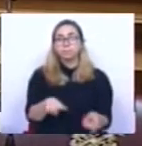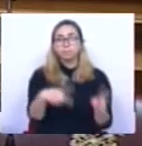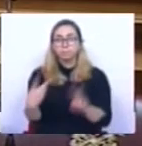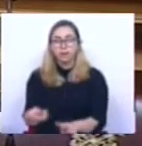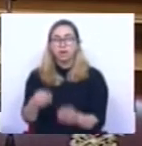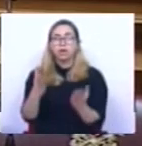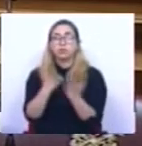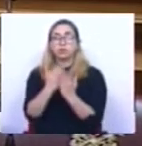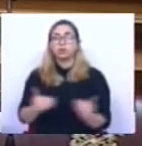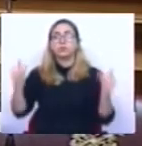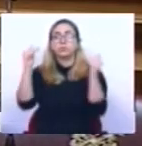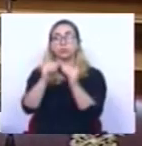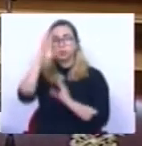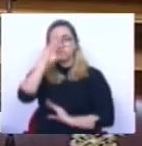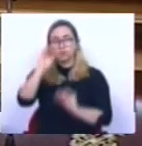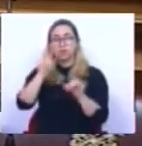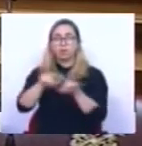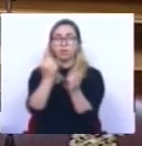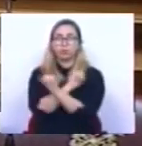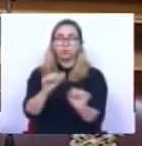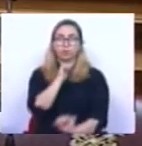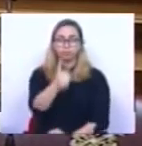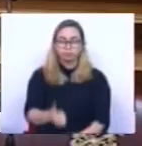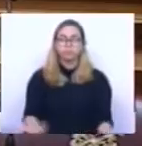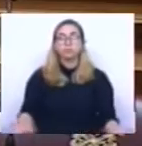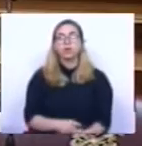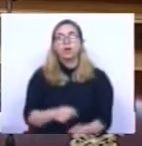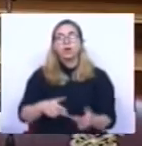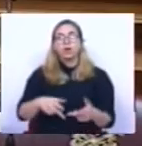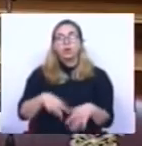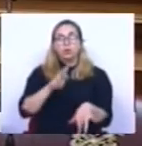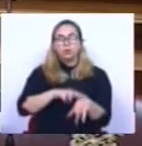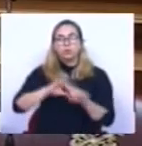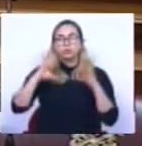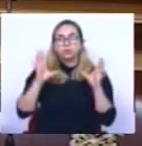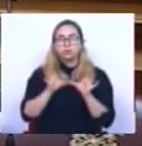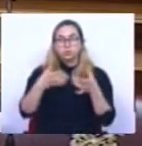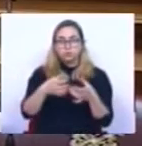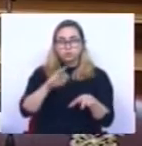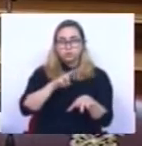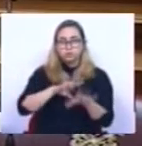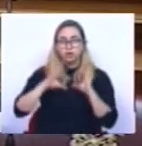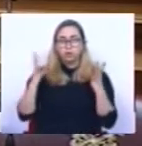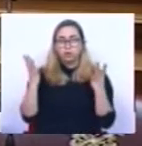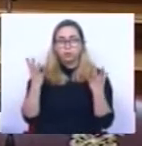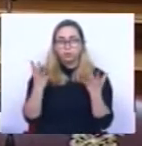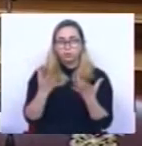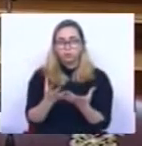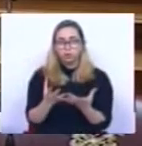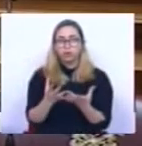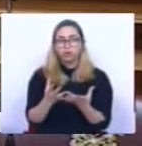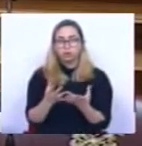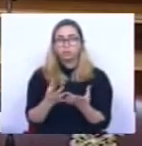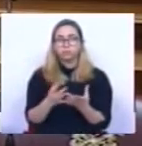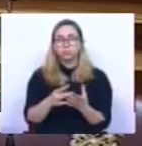como tal, perderá igualmente a sua autonomia. A deliberação do Conselho Geral do Instituto Politécnico de Castelo Branco motivou a contestação da comunidade